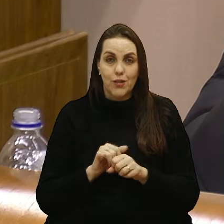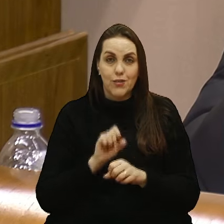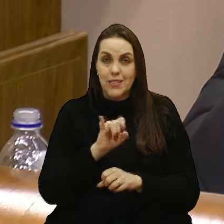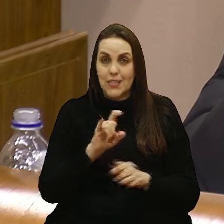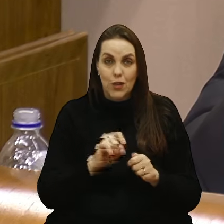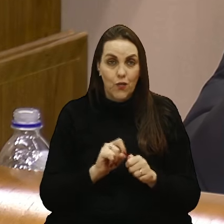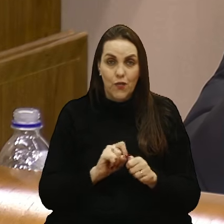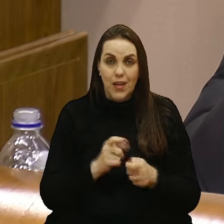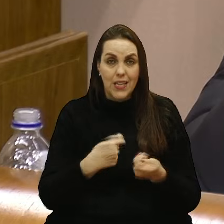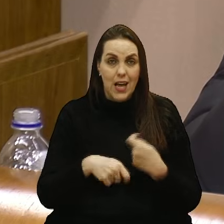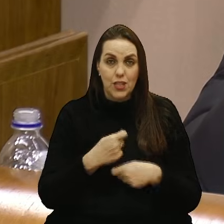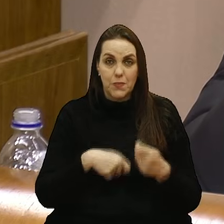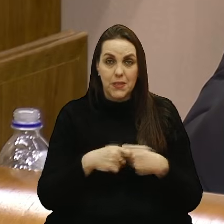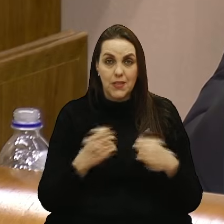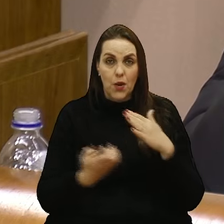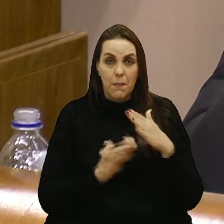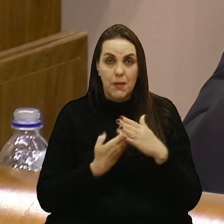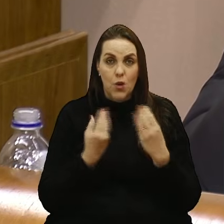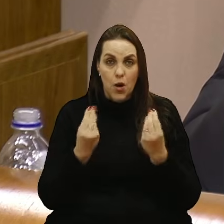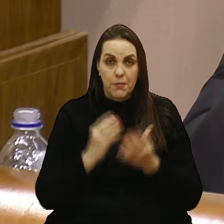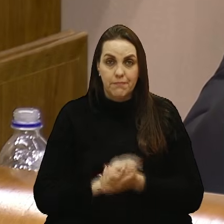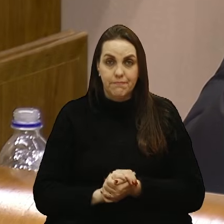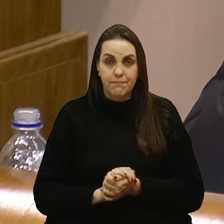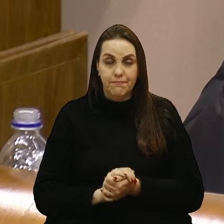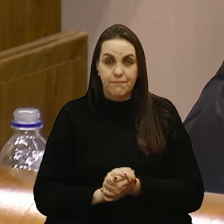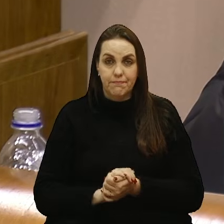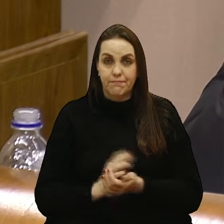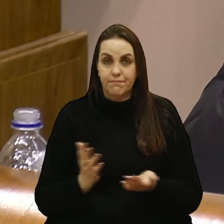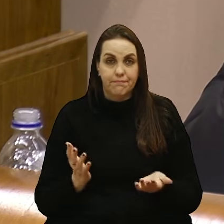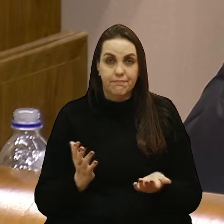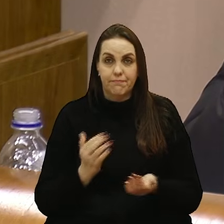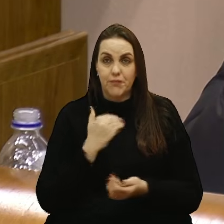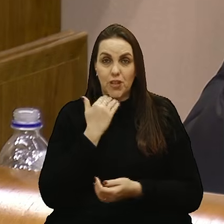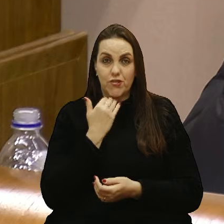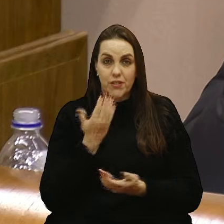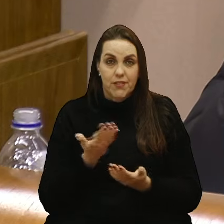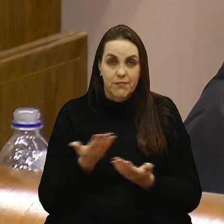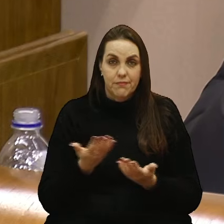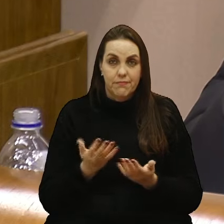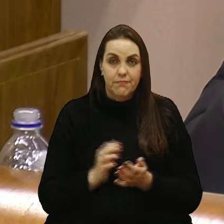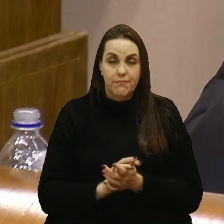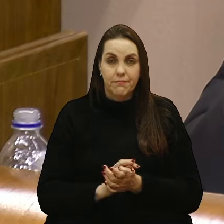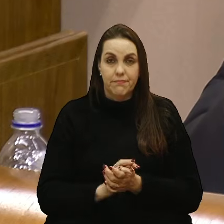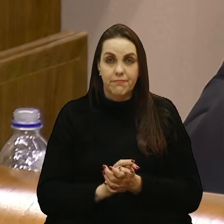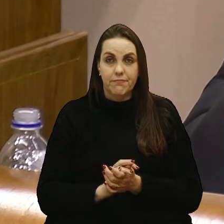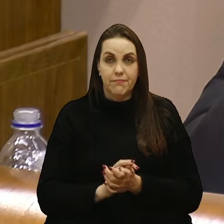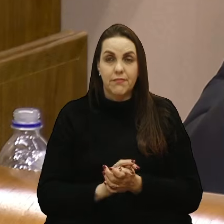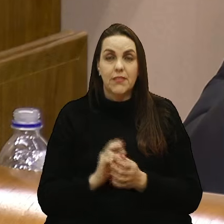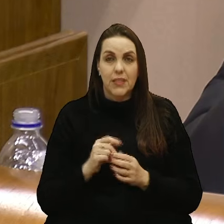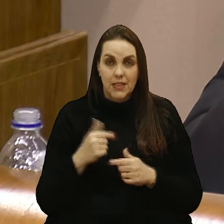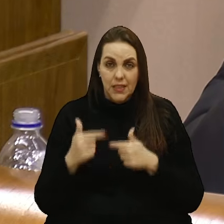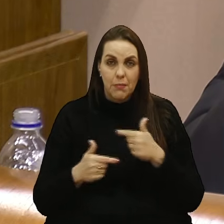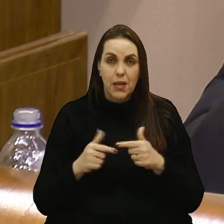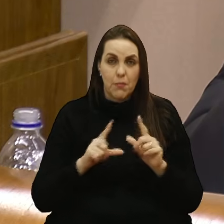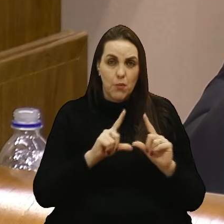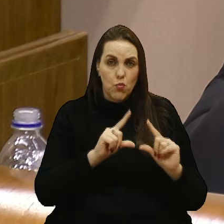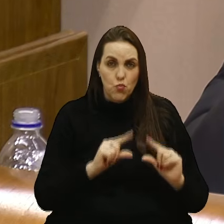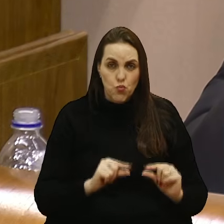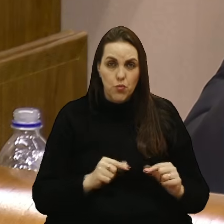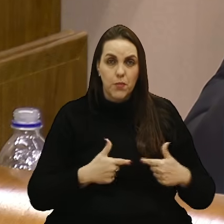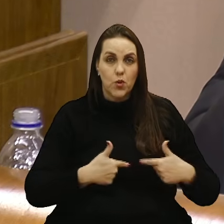empresa nenhuma, a não ser que seja uma padaria. Né? Trabalhamos em redução de custos.